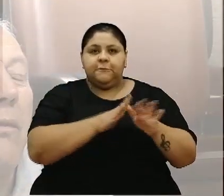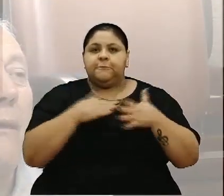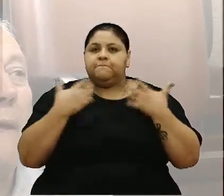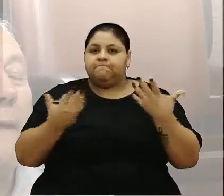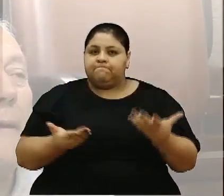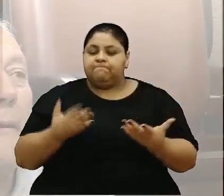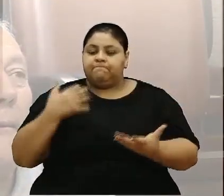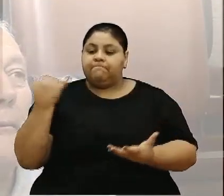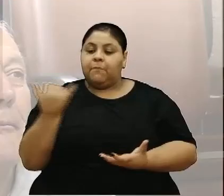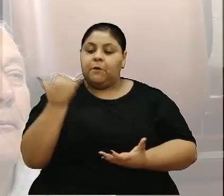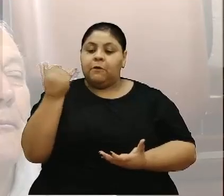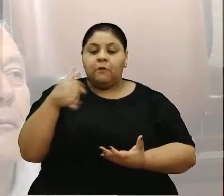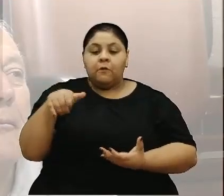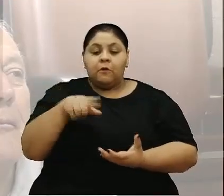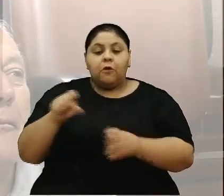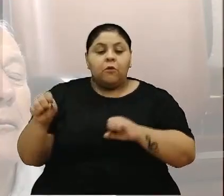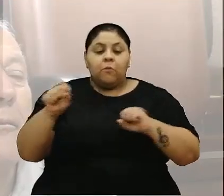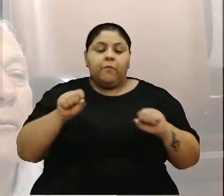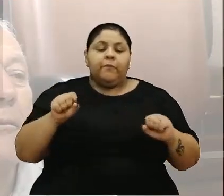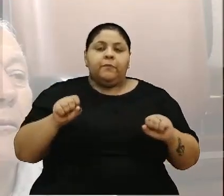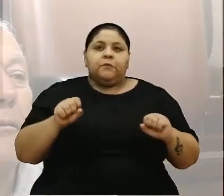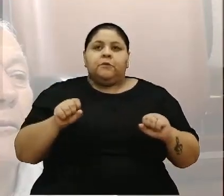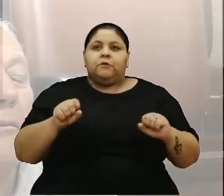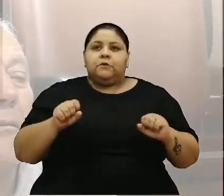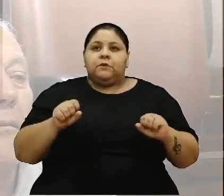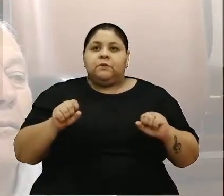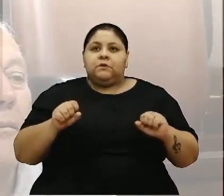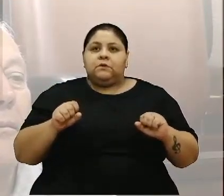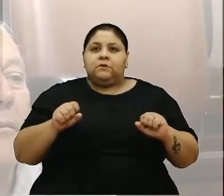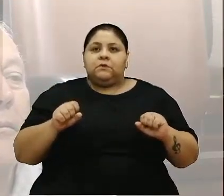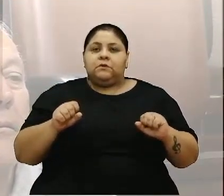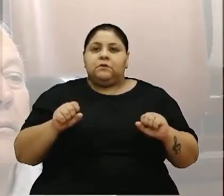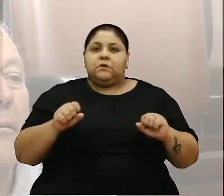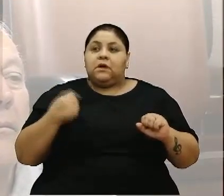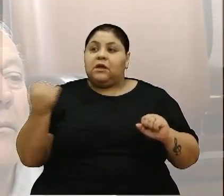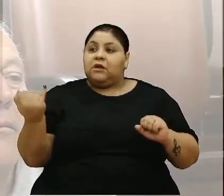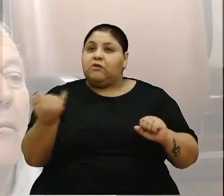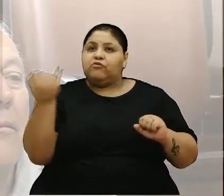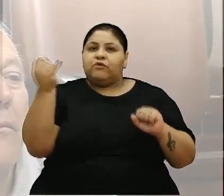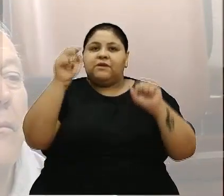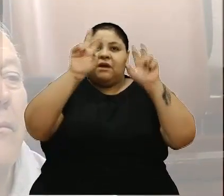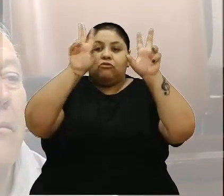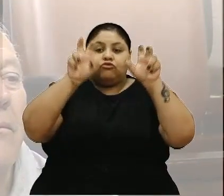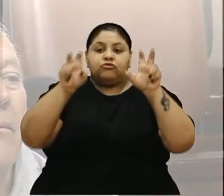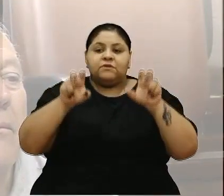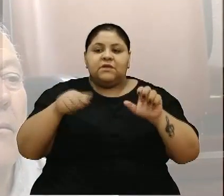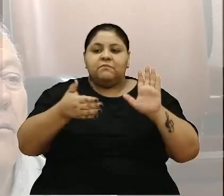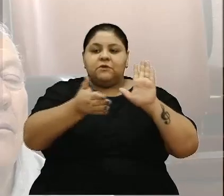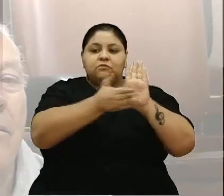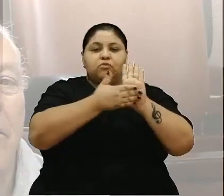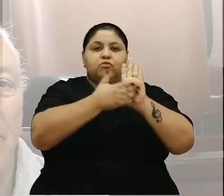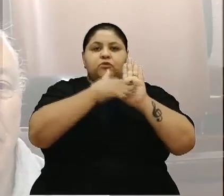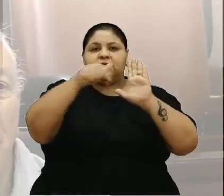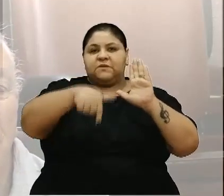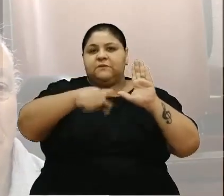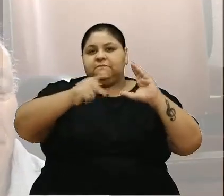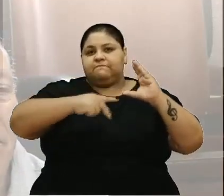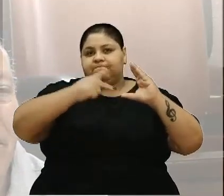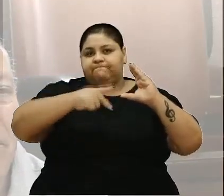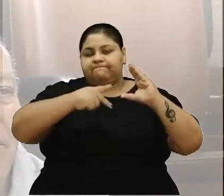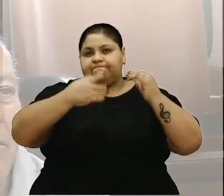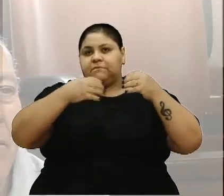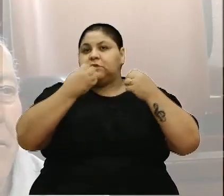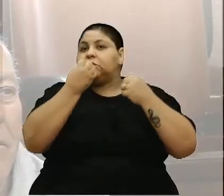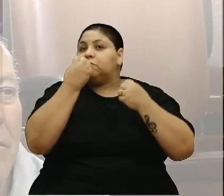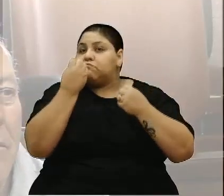é importante que nós possamos dar a devida importância aos temas aqui propostos na Câmara. E que bom que a gente está